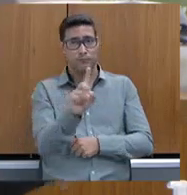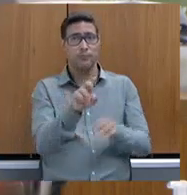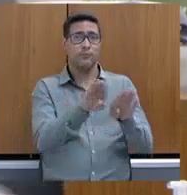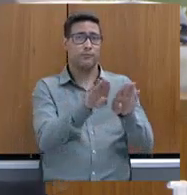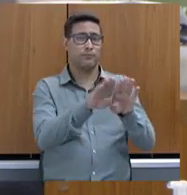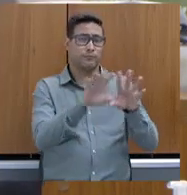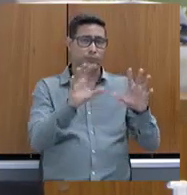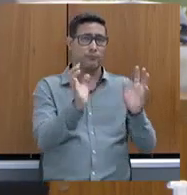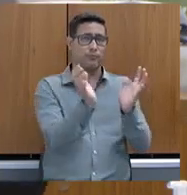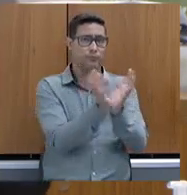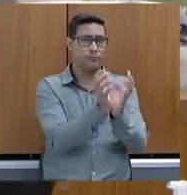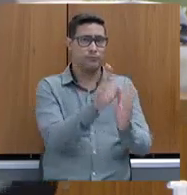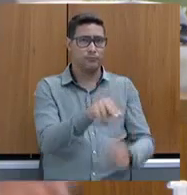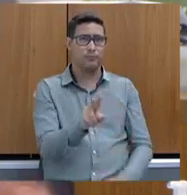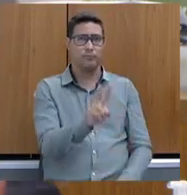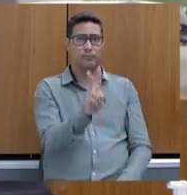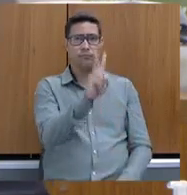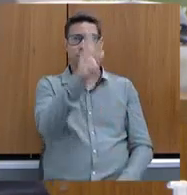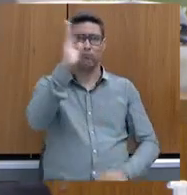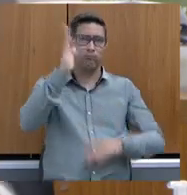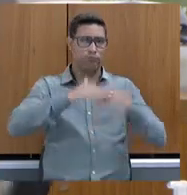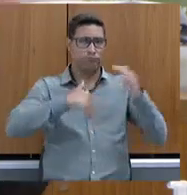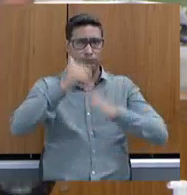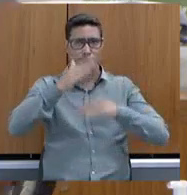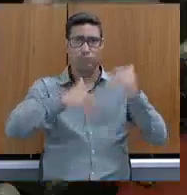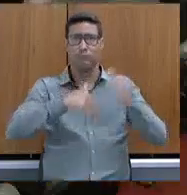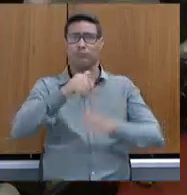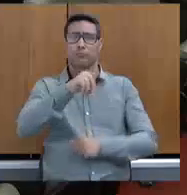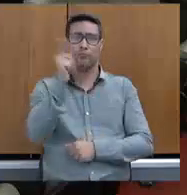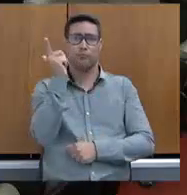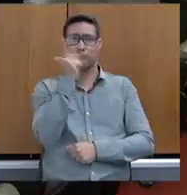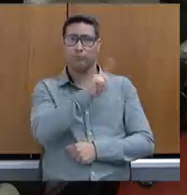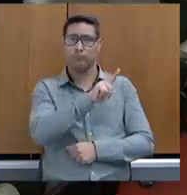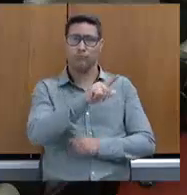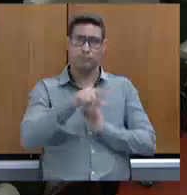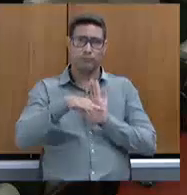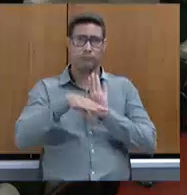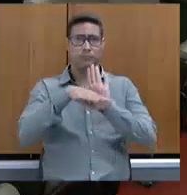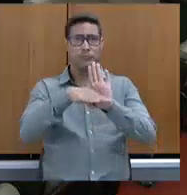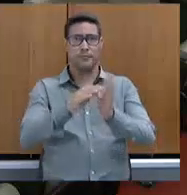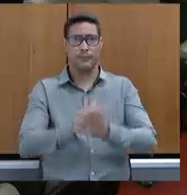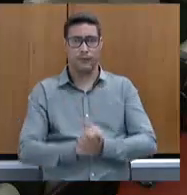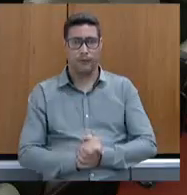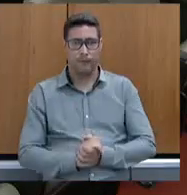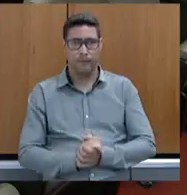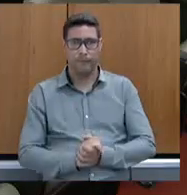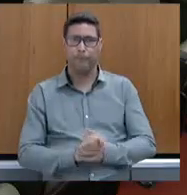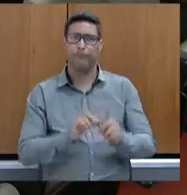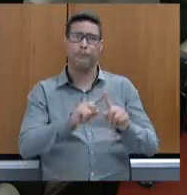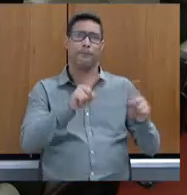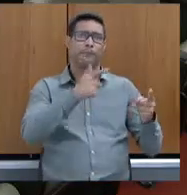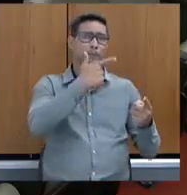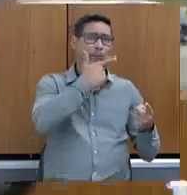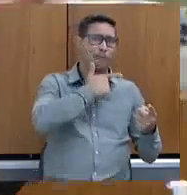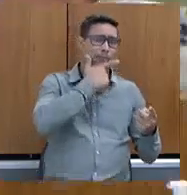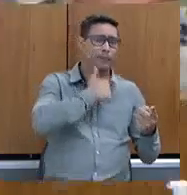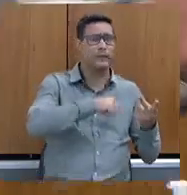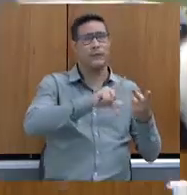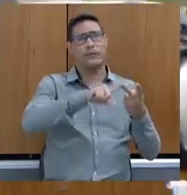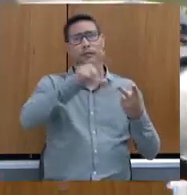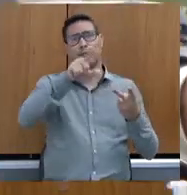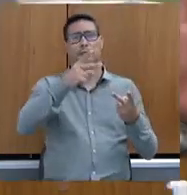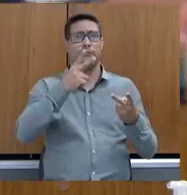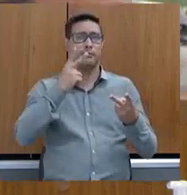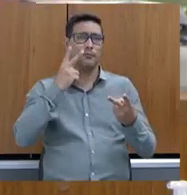valiosa competentíssima conseguiu resgatar secretária quer no queijo quer dar cachaça quero